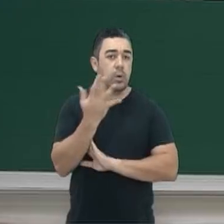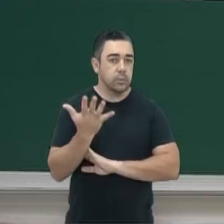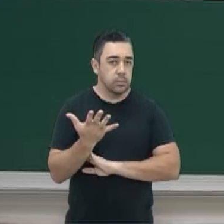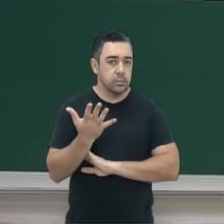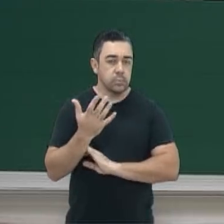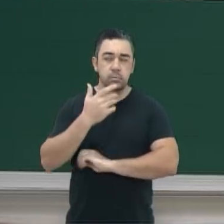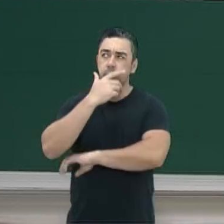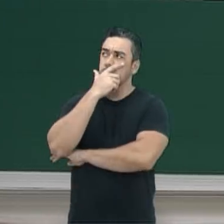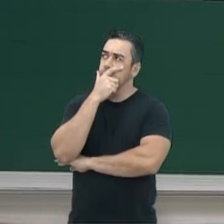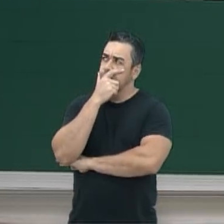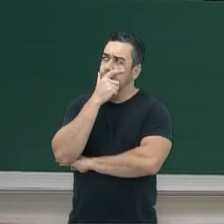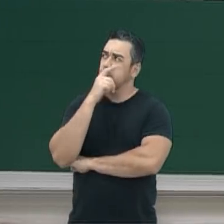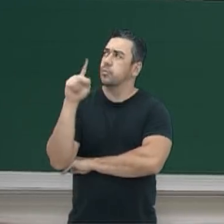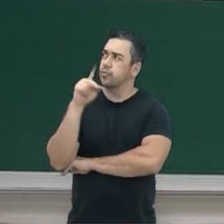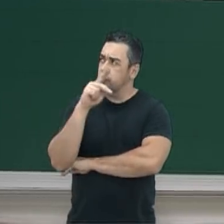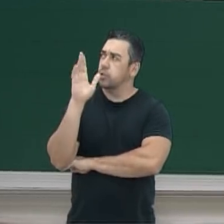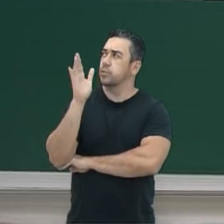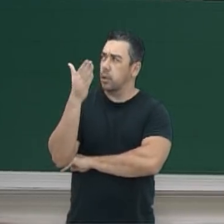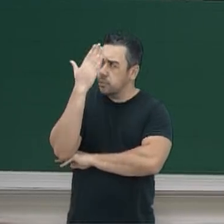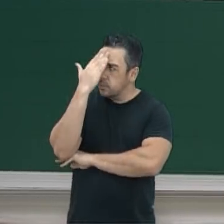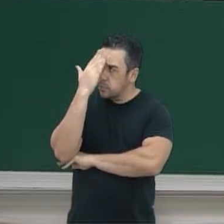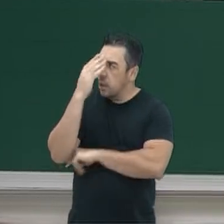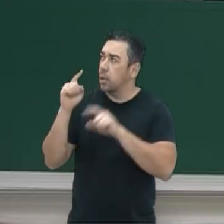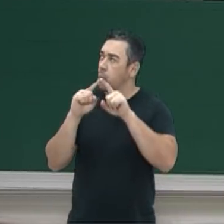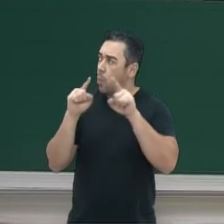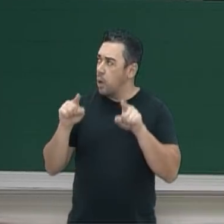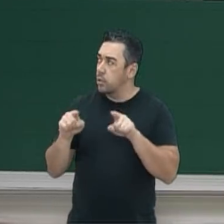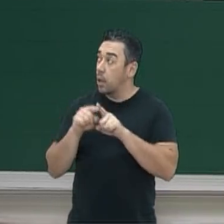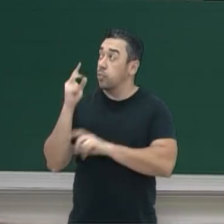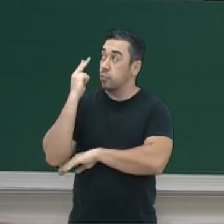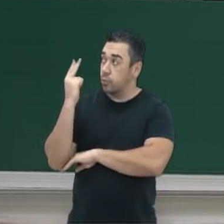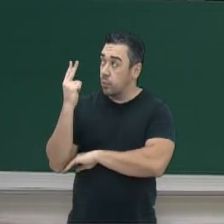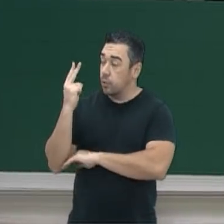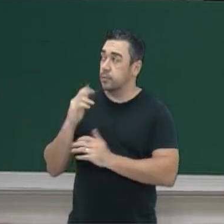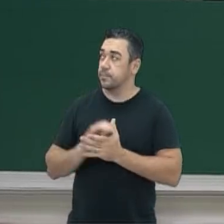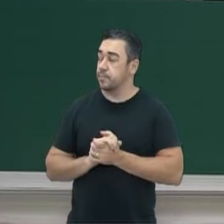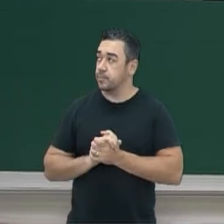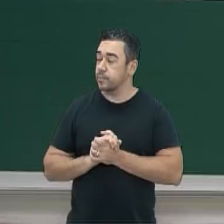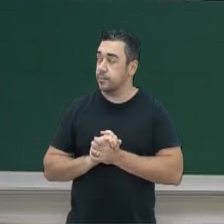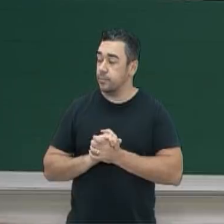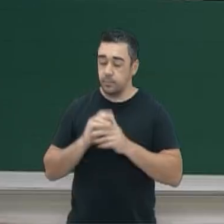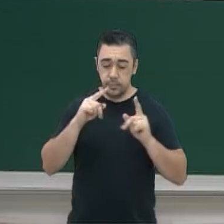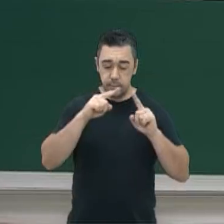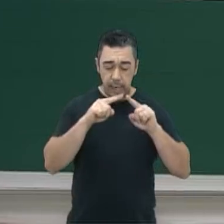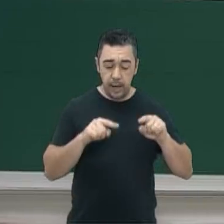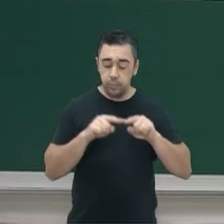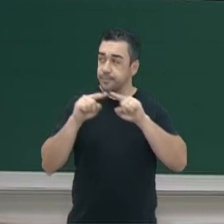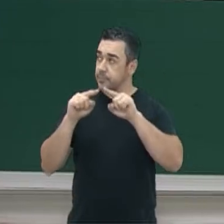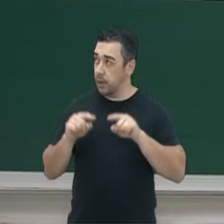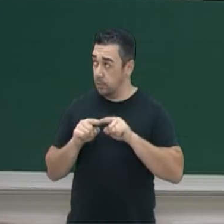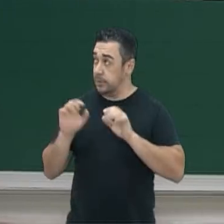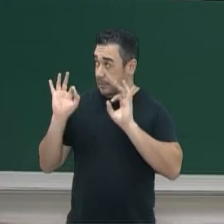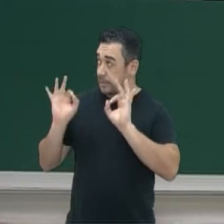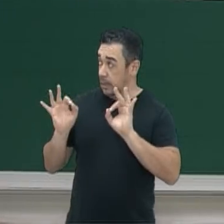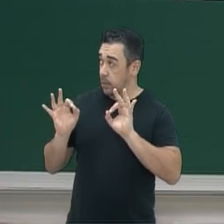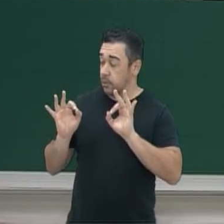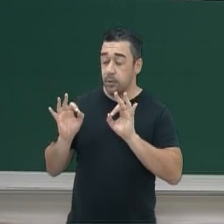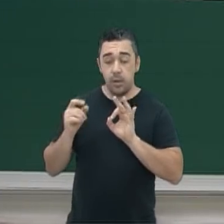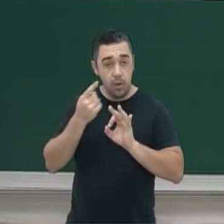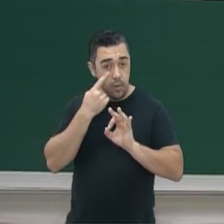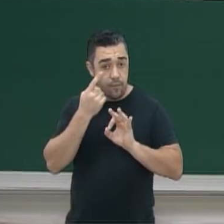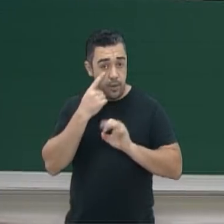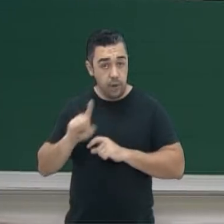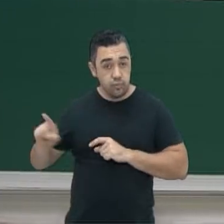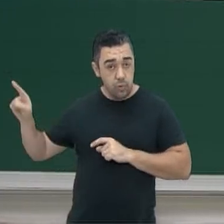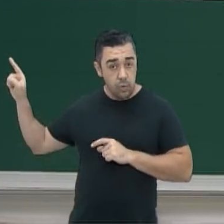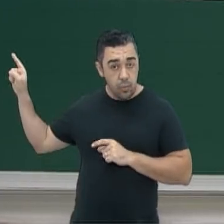Professora, eu já sei que o quadrado vale 2 triângulos menores, não é isso? Então, eu posso olhar aqui